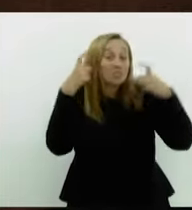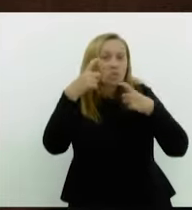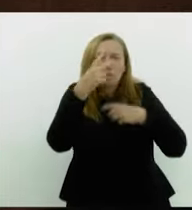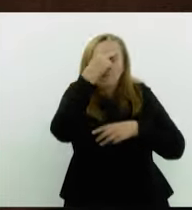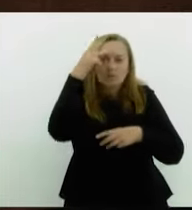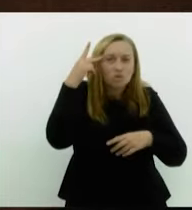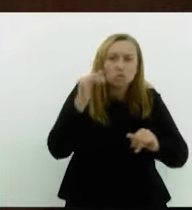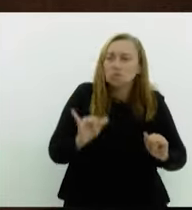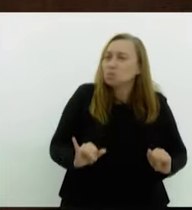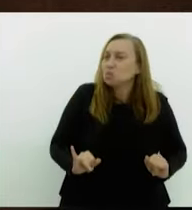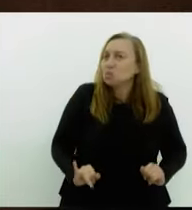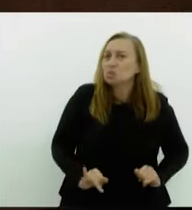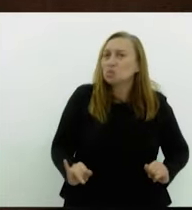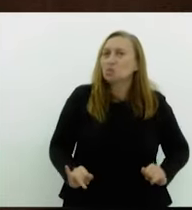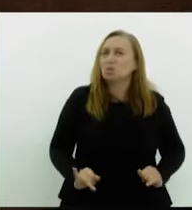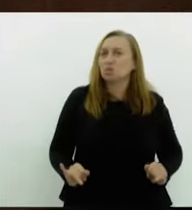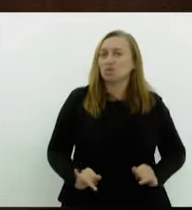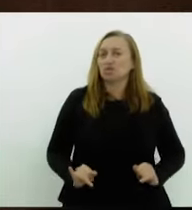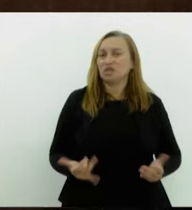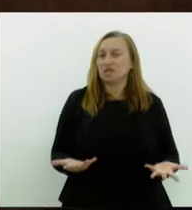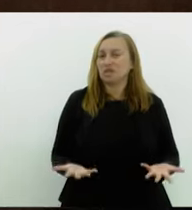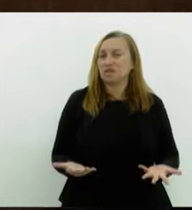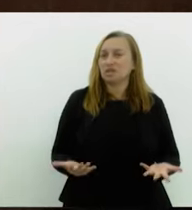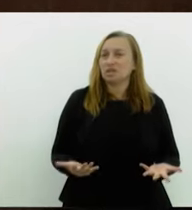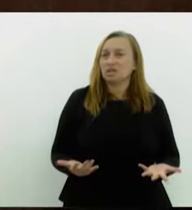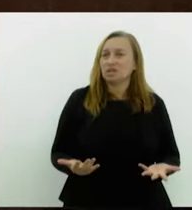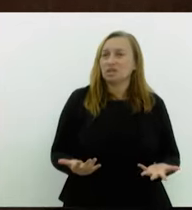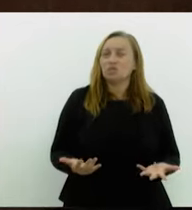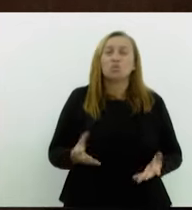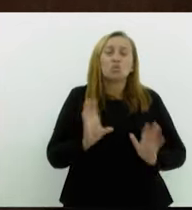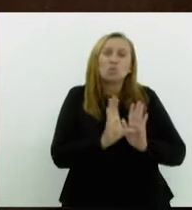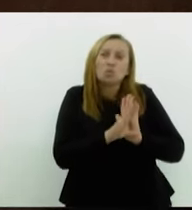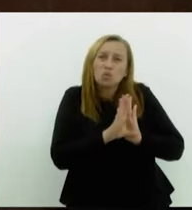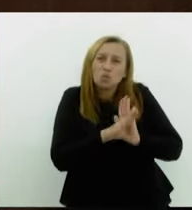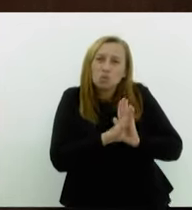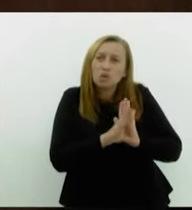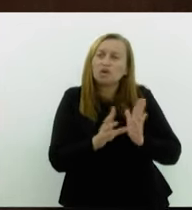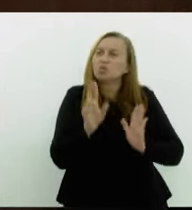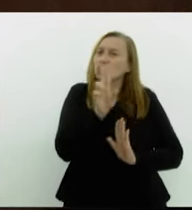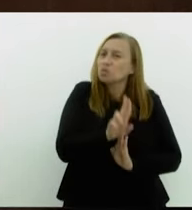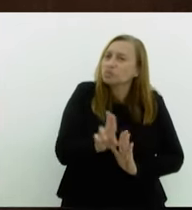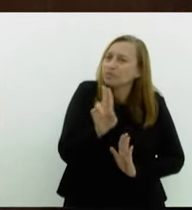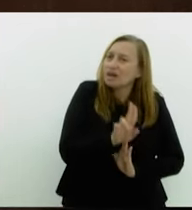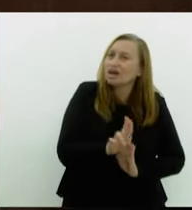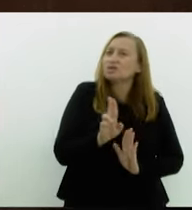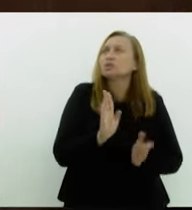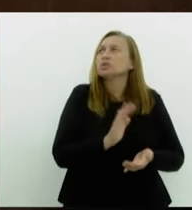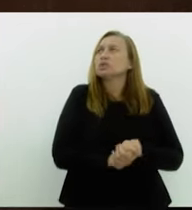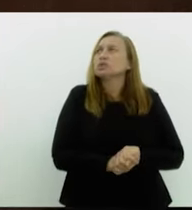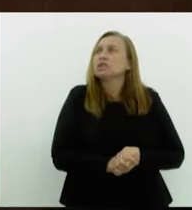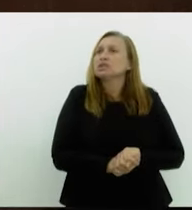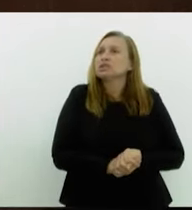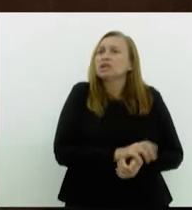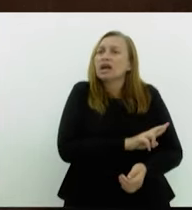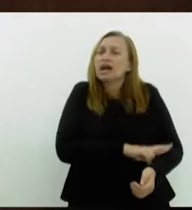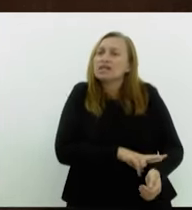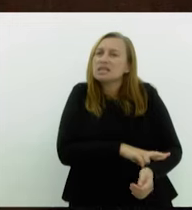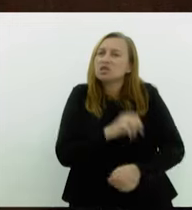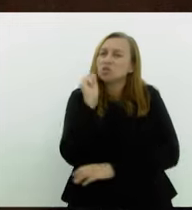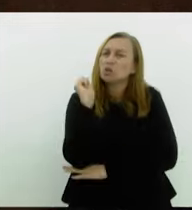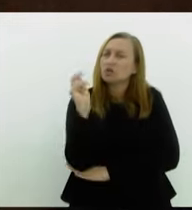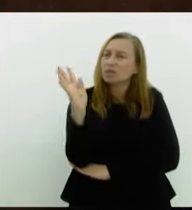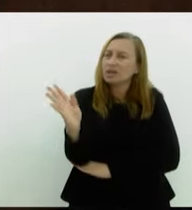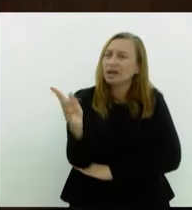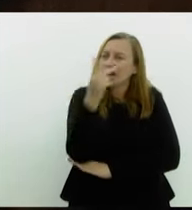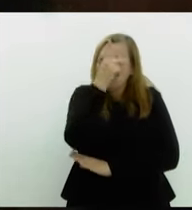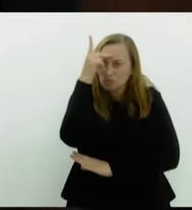vítimas. Isso tem a ver, inclusive, com um conceito ultimamente usado de racismo ambiental. As